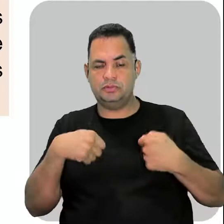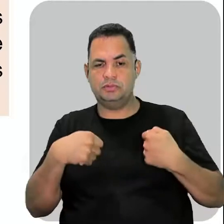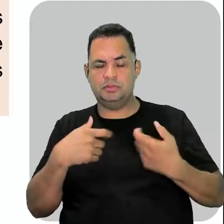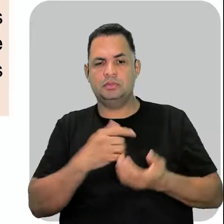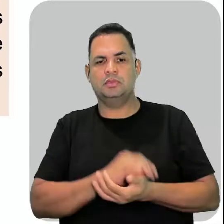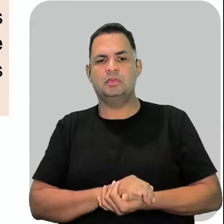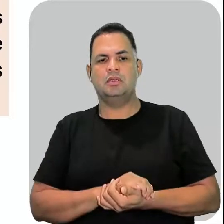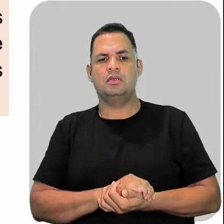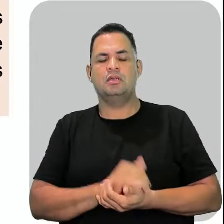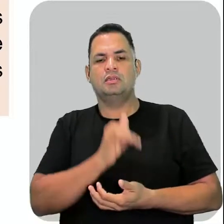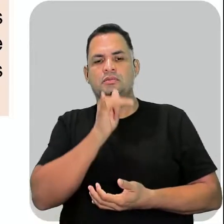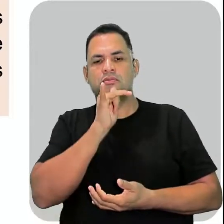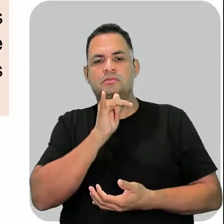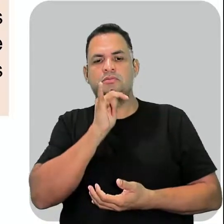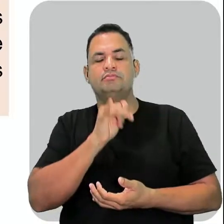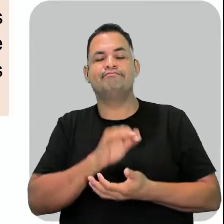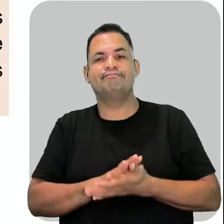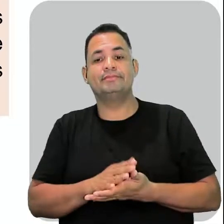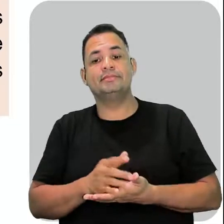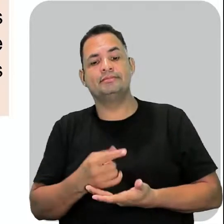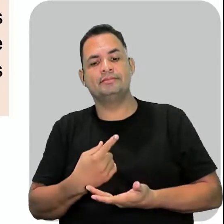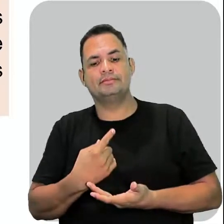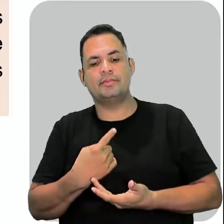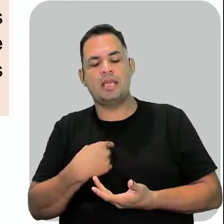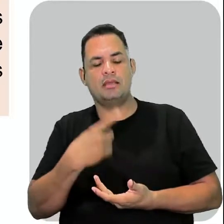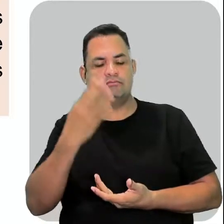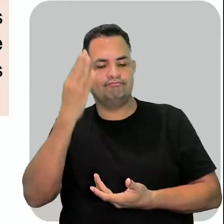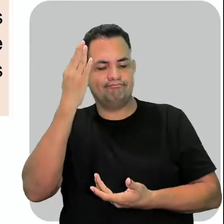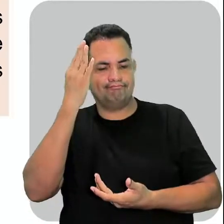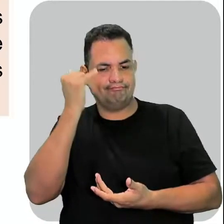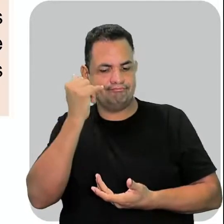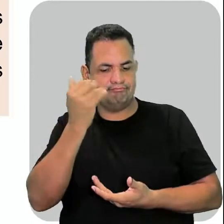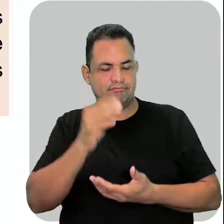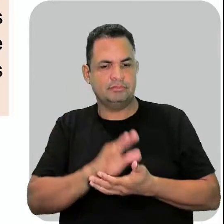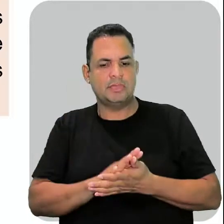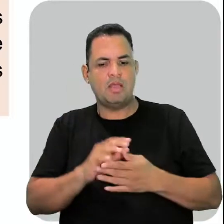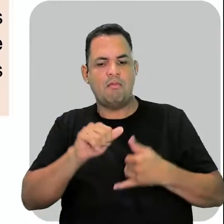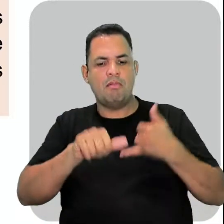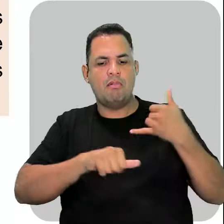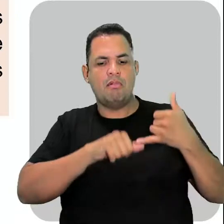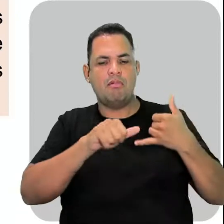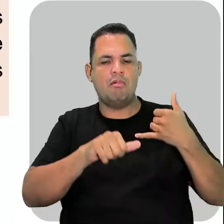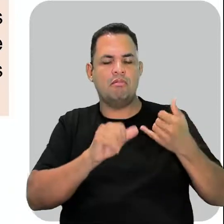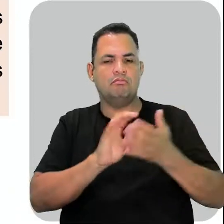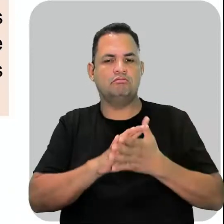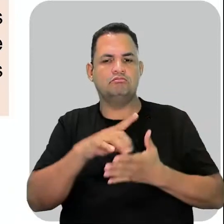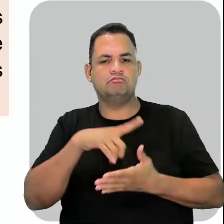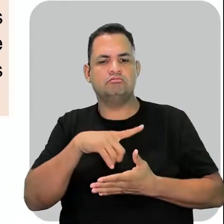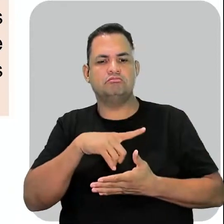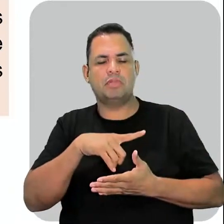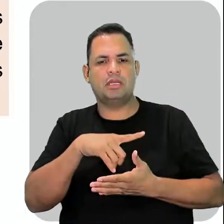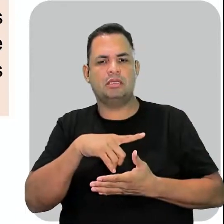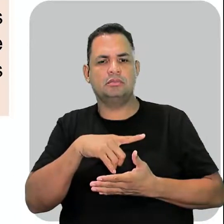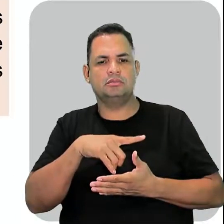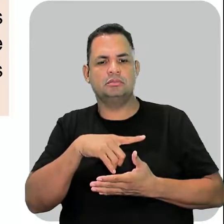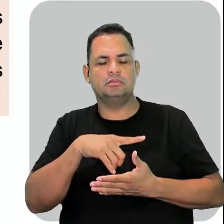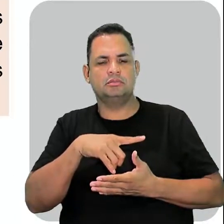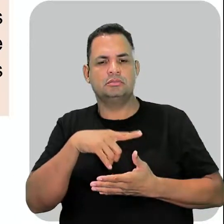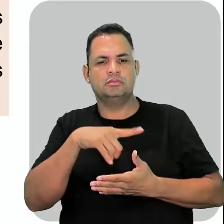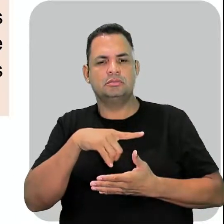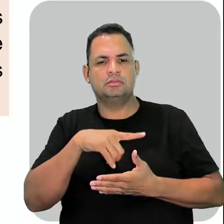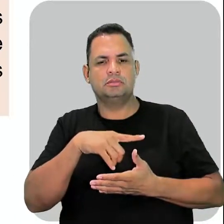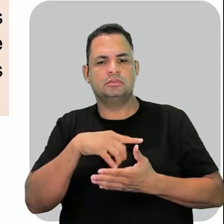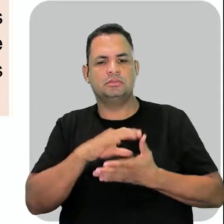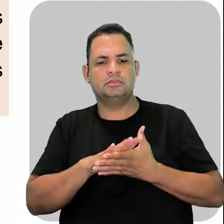necessários. Por exemplo, se eu sei que tem uma reação de polimerização que tem uma grande tendência de